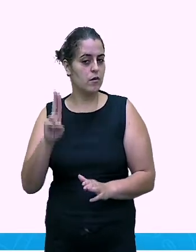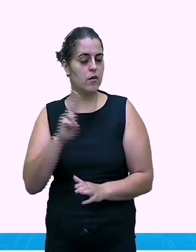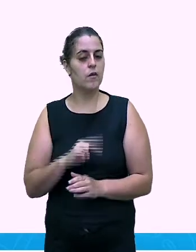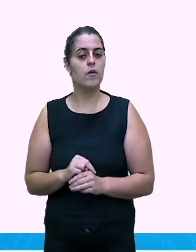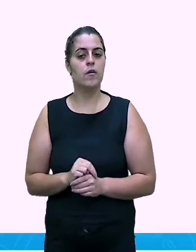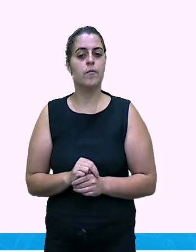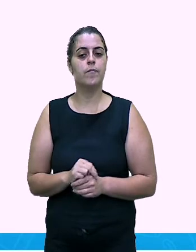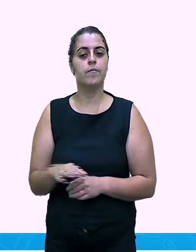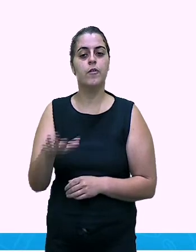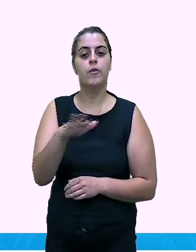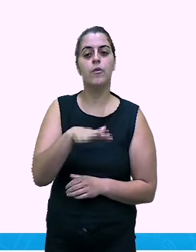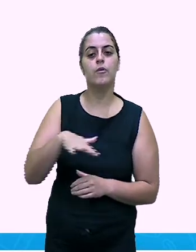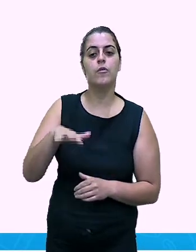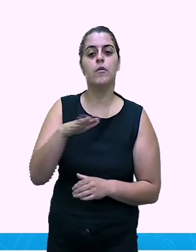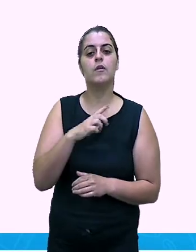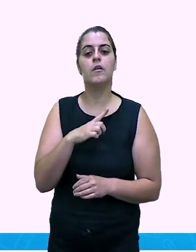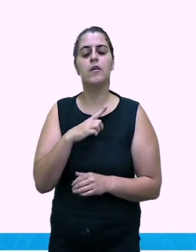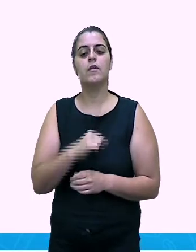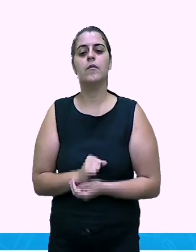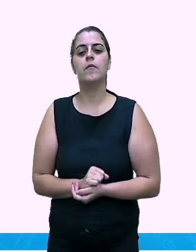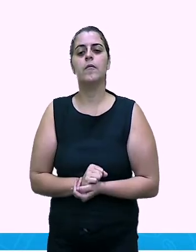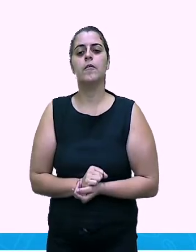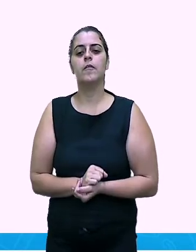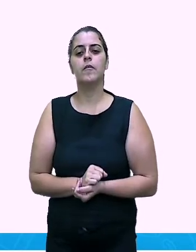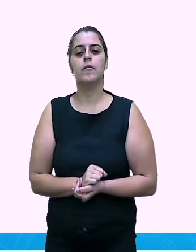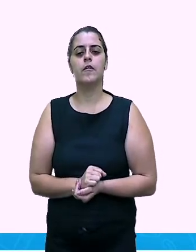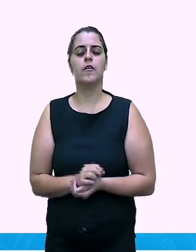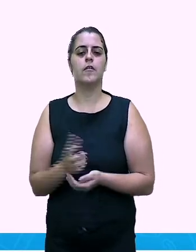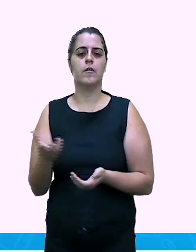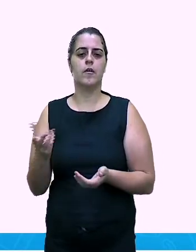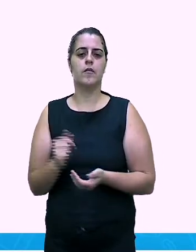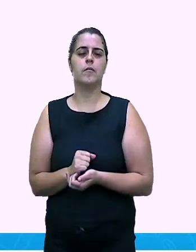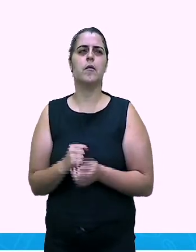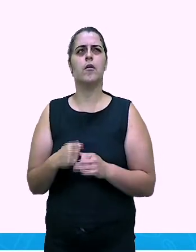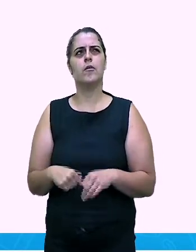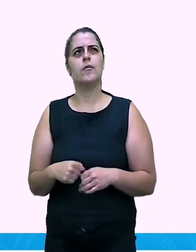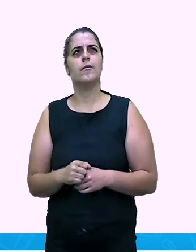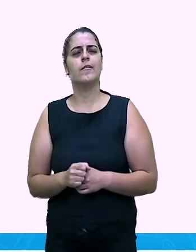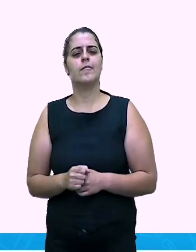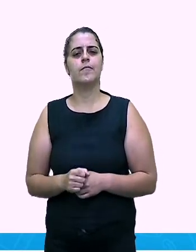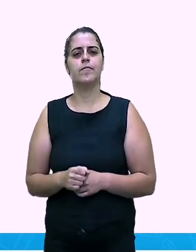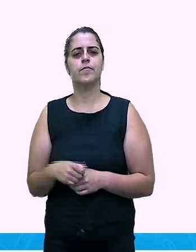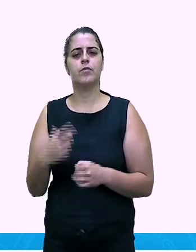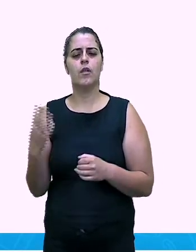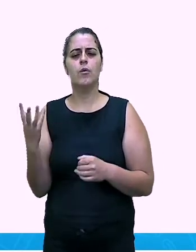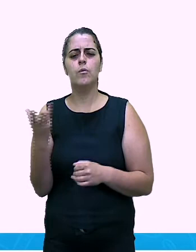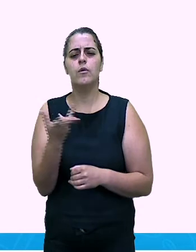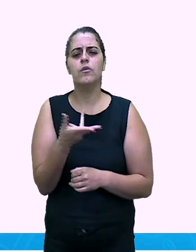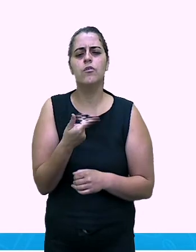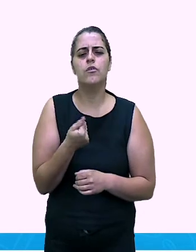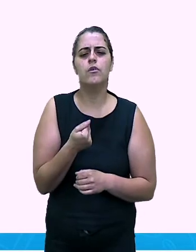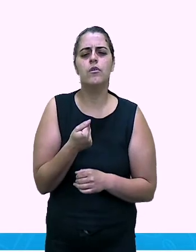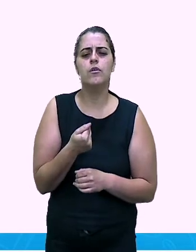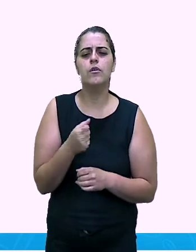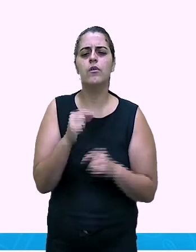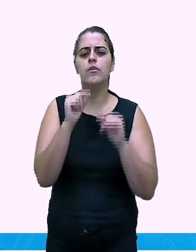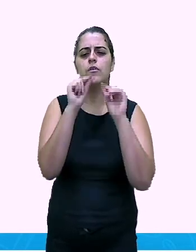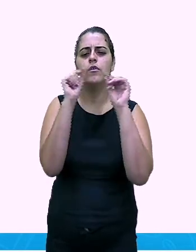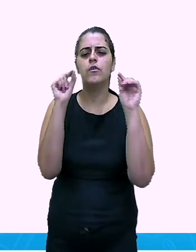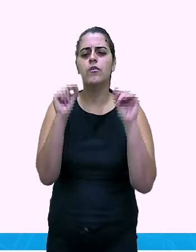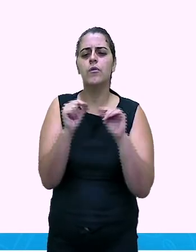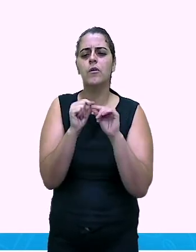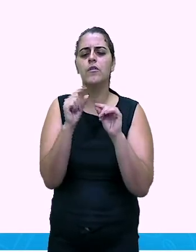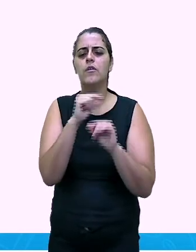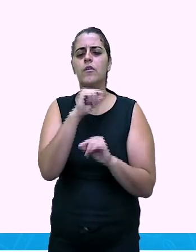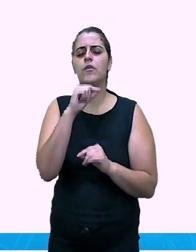do espaço que você tem. Aí você pode determinar também, além da quantidade de quadros,